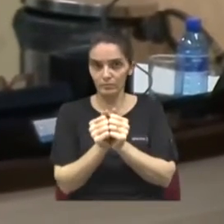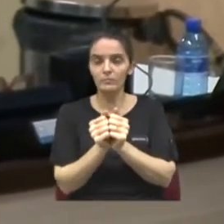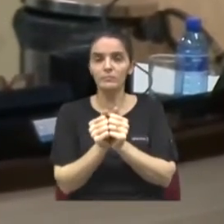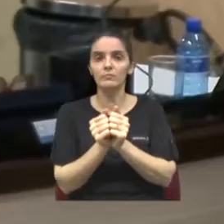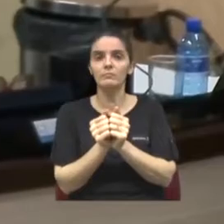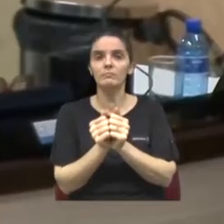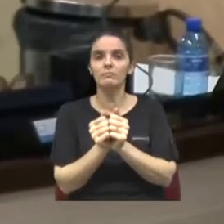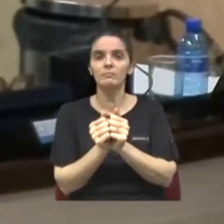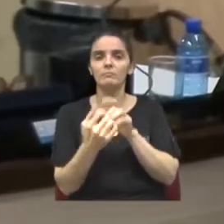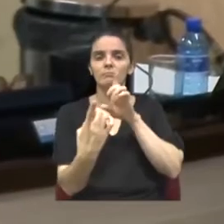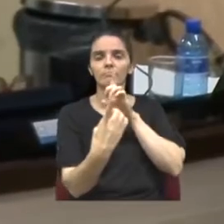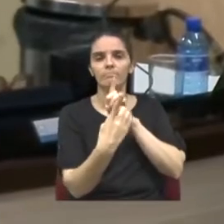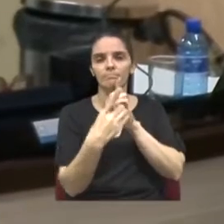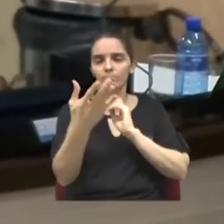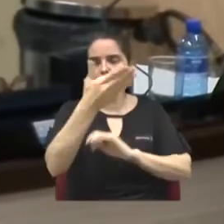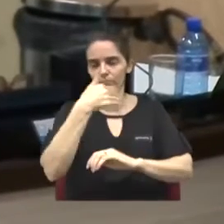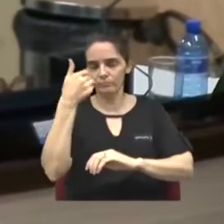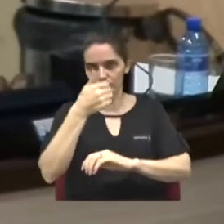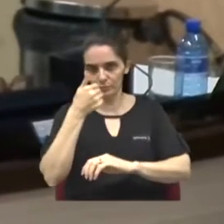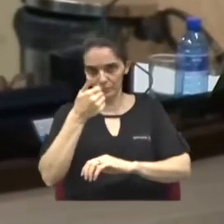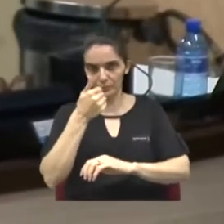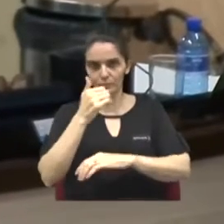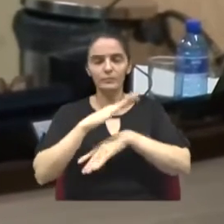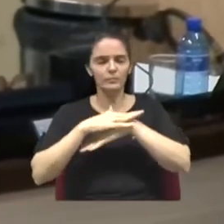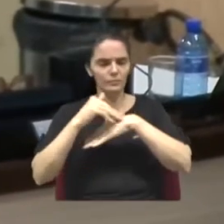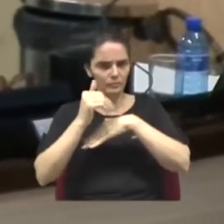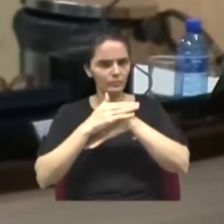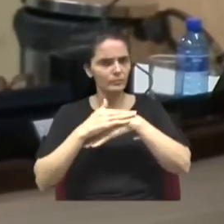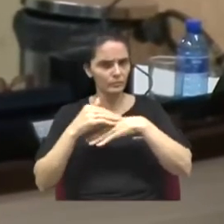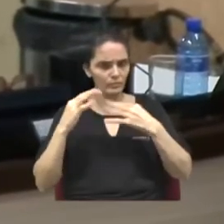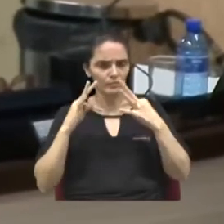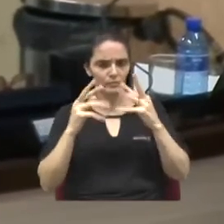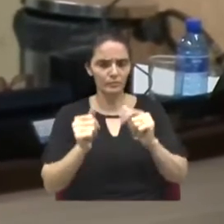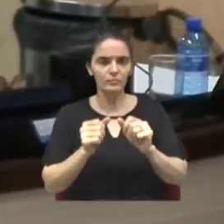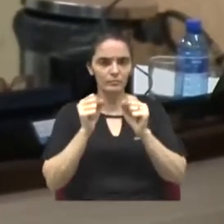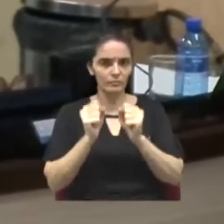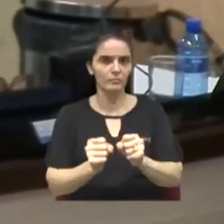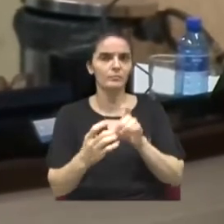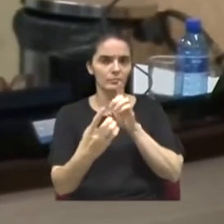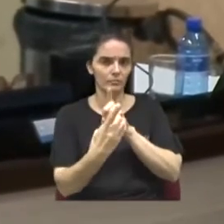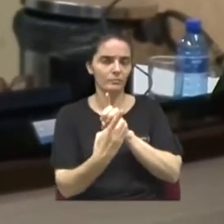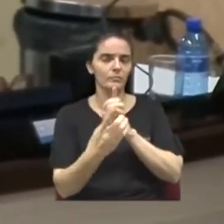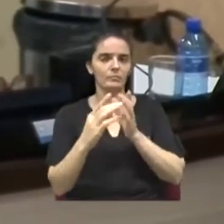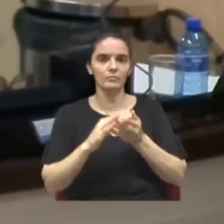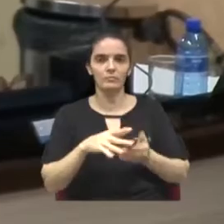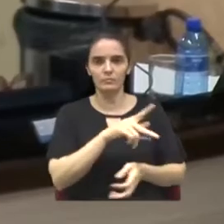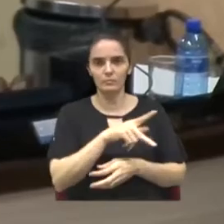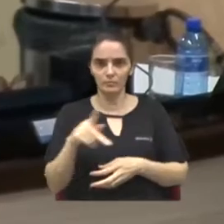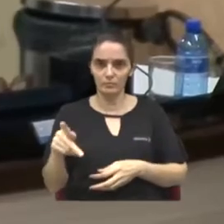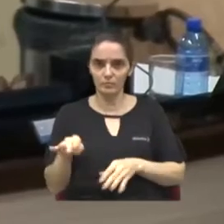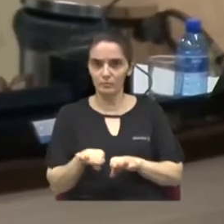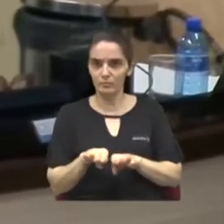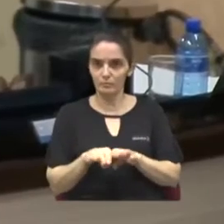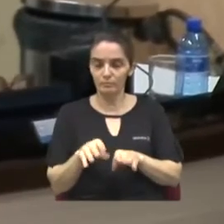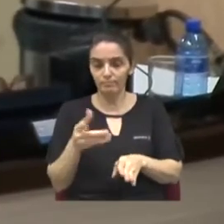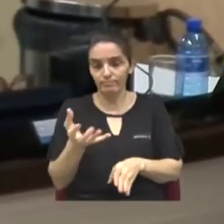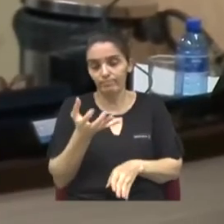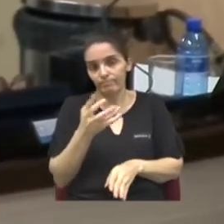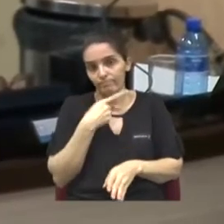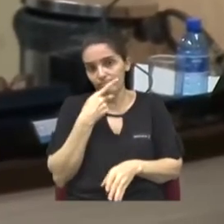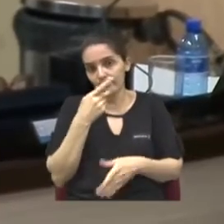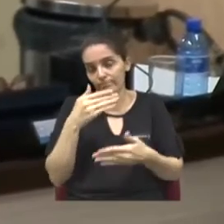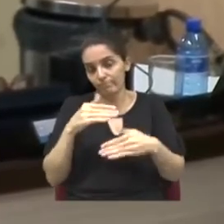um atendimento com mais dignidade, com mais carinho, onde todos poderão ser atendidos. Senhor presidente, gostaria de falar mais tempo, sei que o